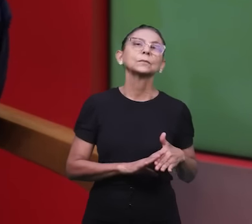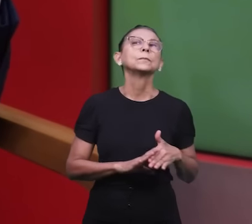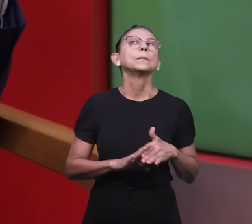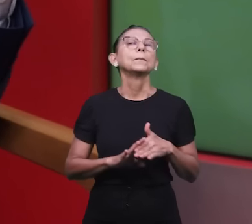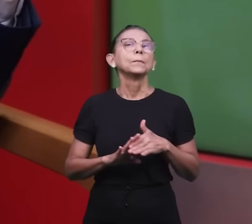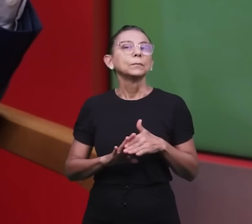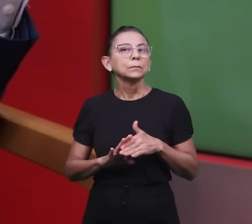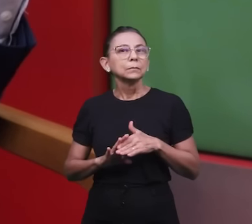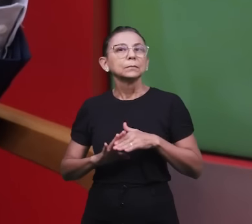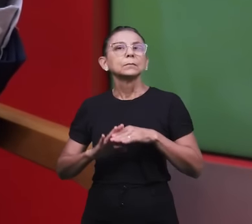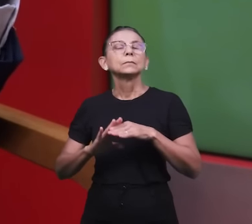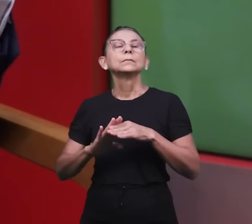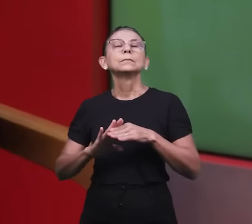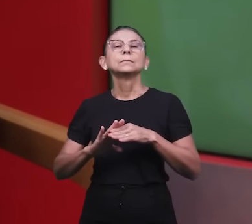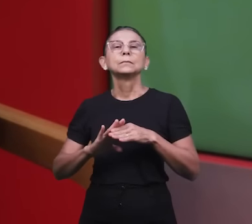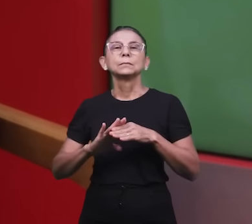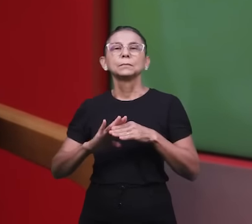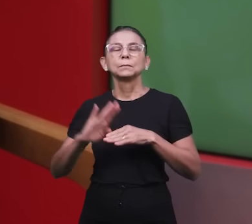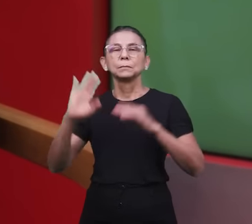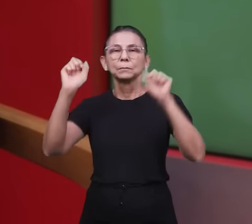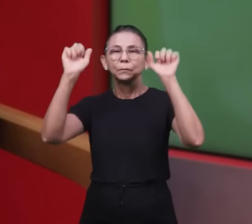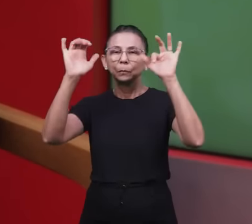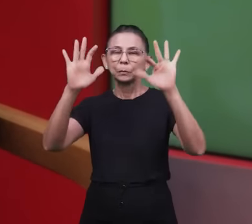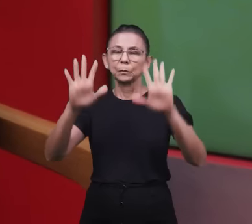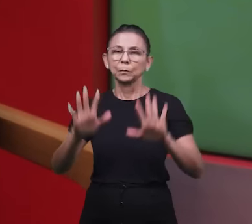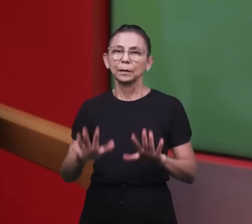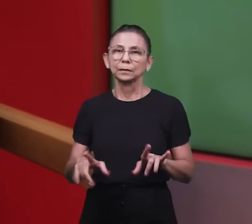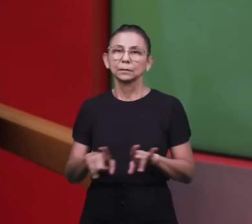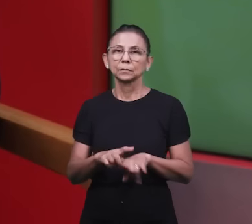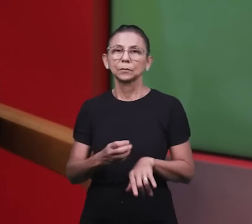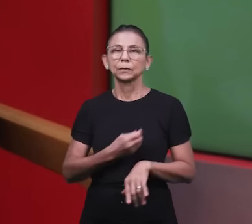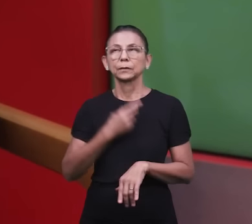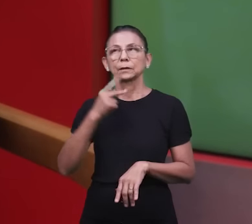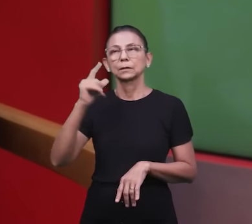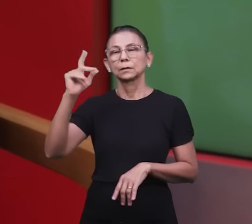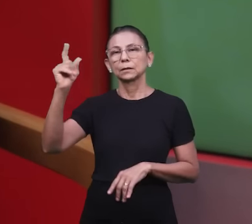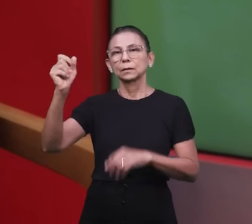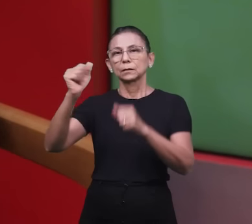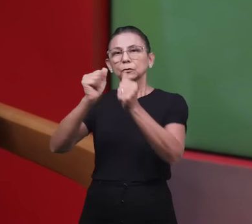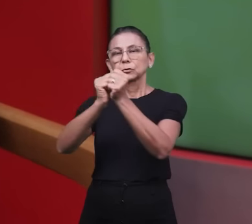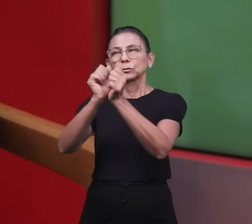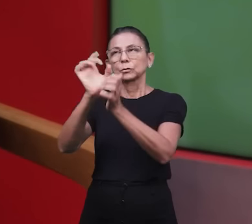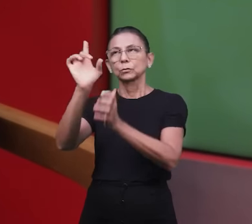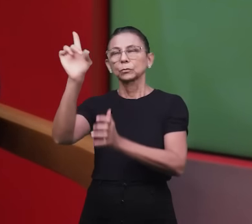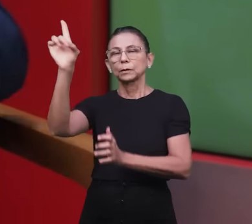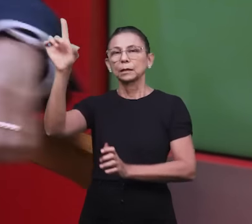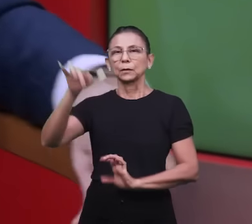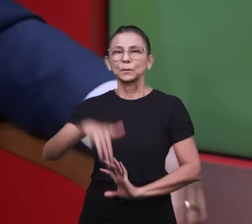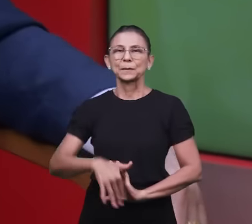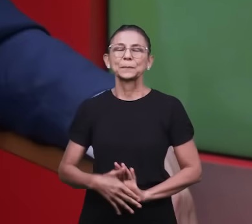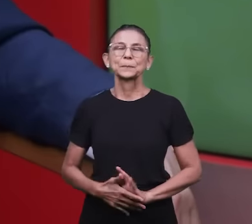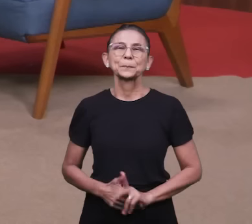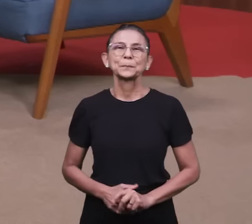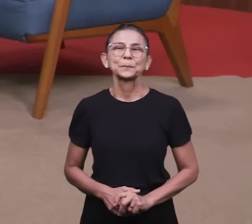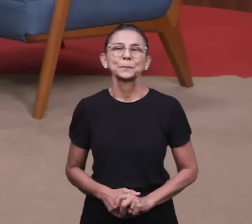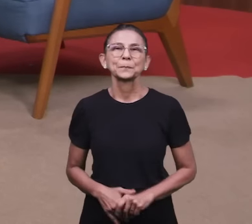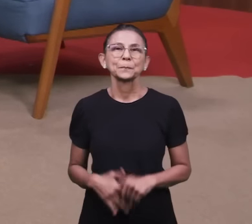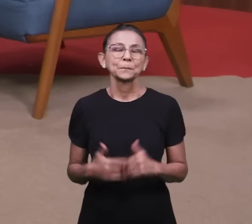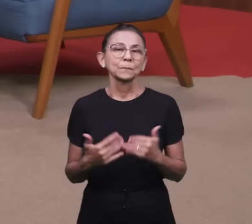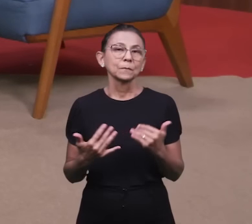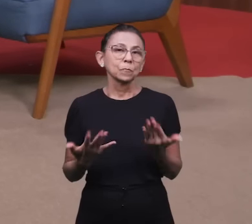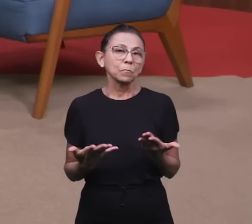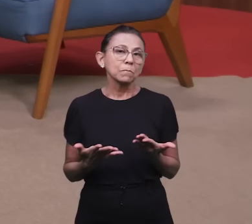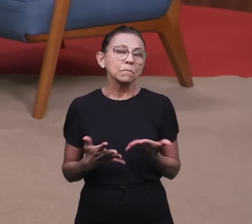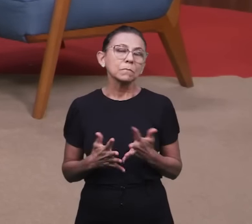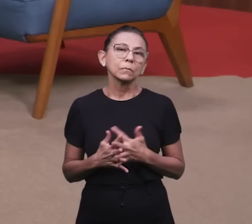todas as demais bençãos e acima de tudo Claro a vida eterna com Deus louvado seja